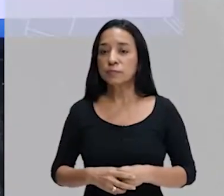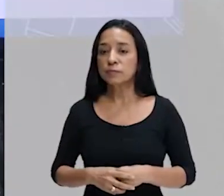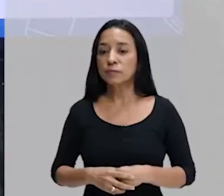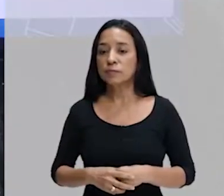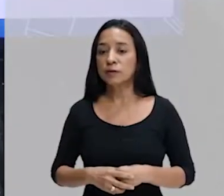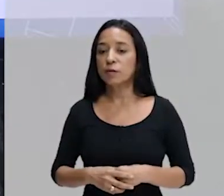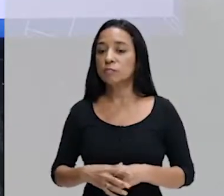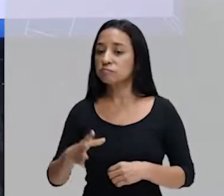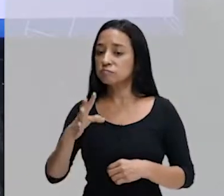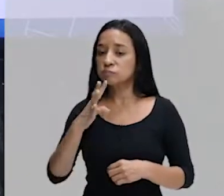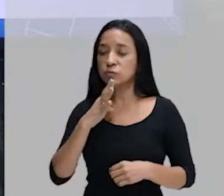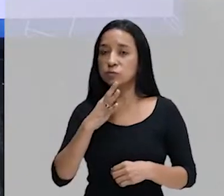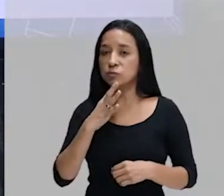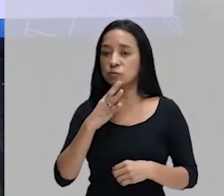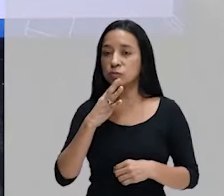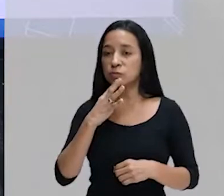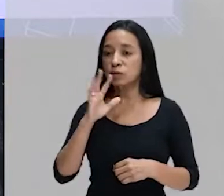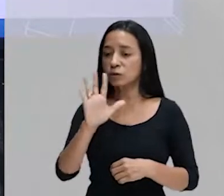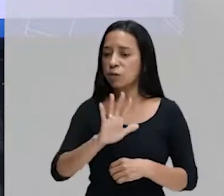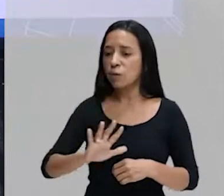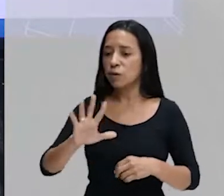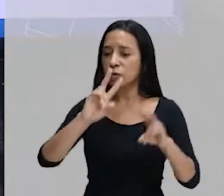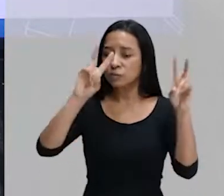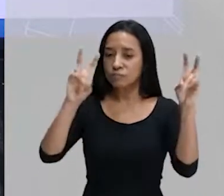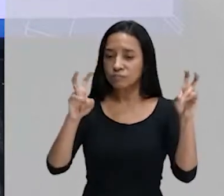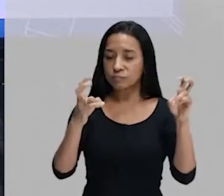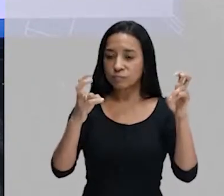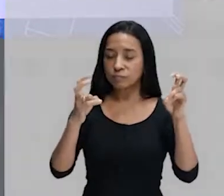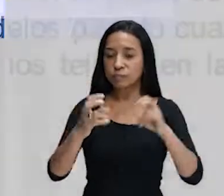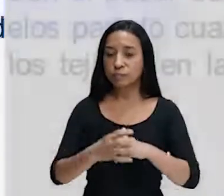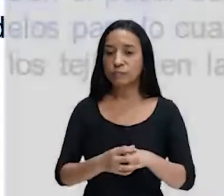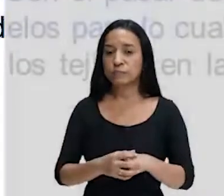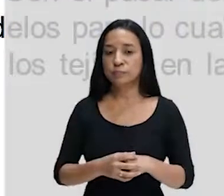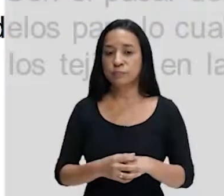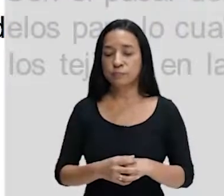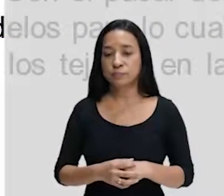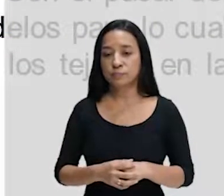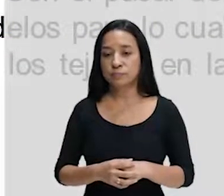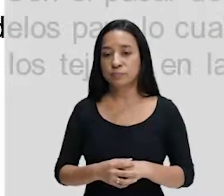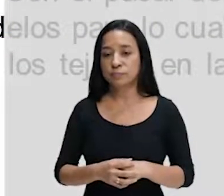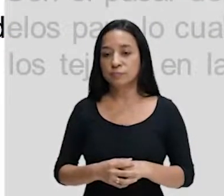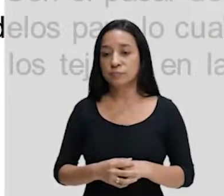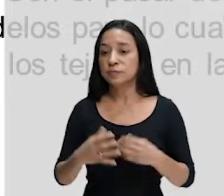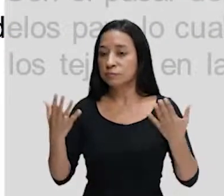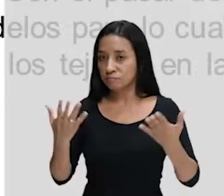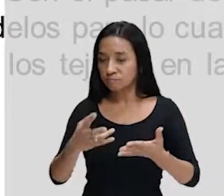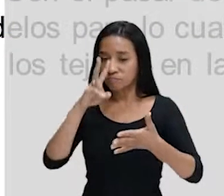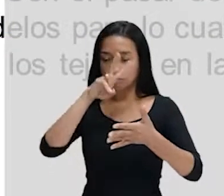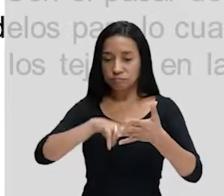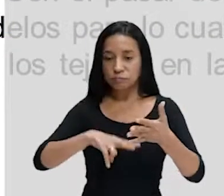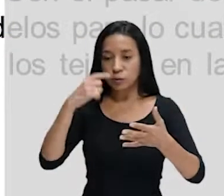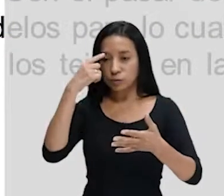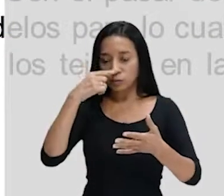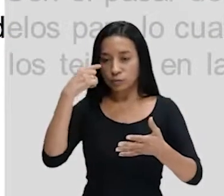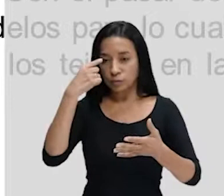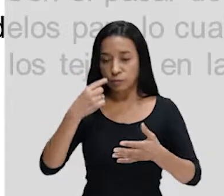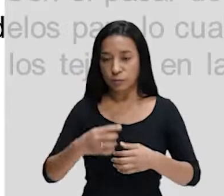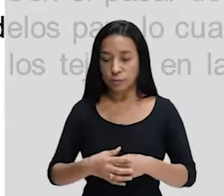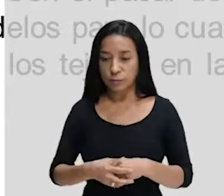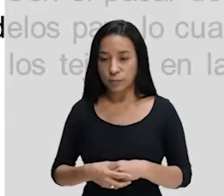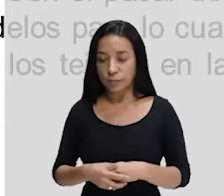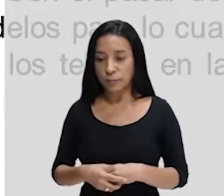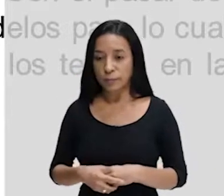passeio por esse tópico e conhecer um pouquinho mais sobre isso. Então, é a atividade predominante de los artesanos